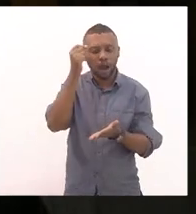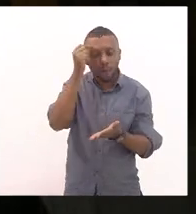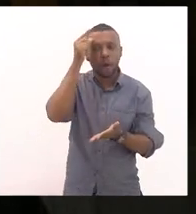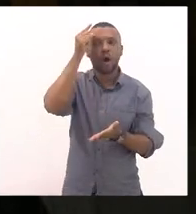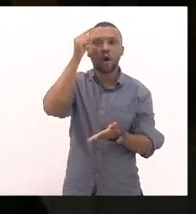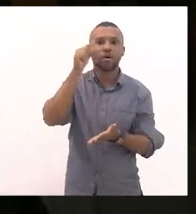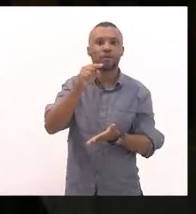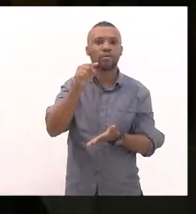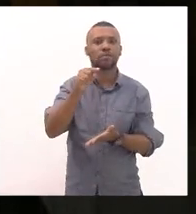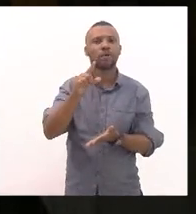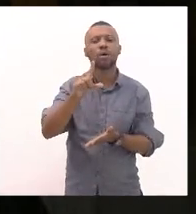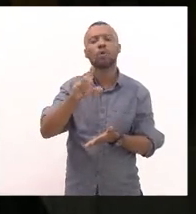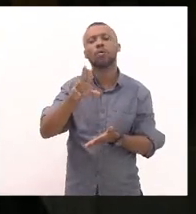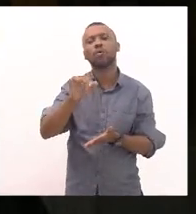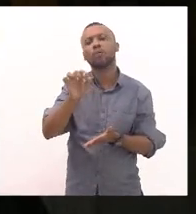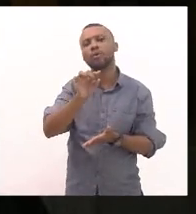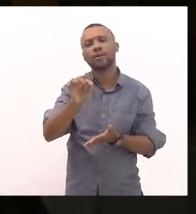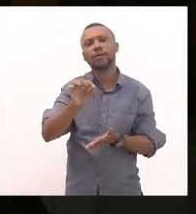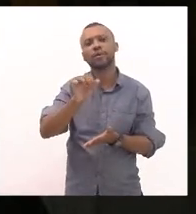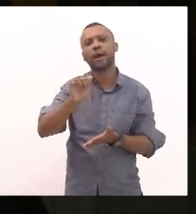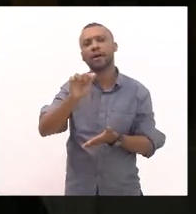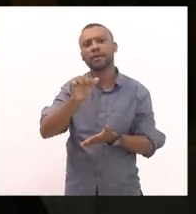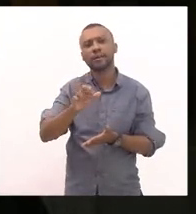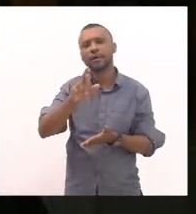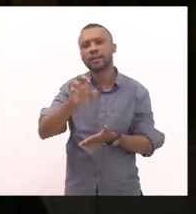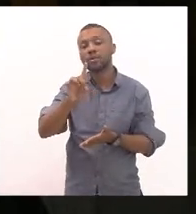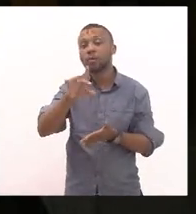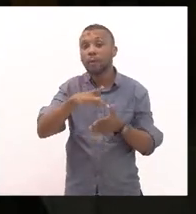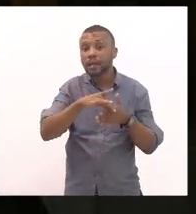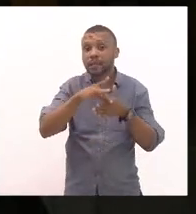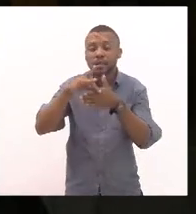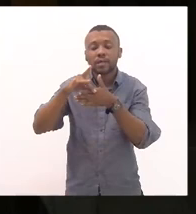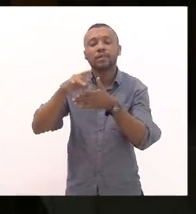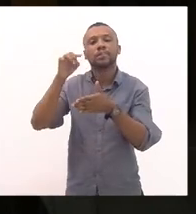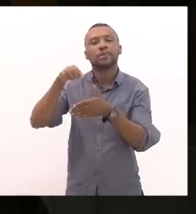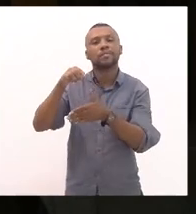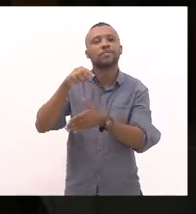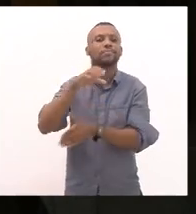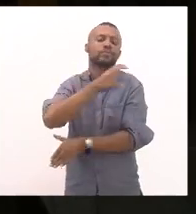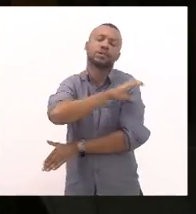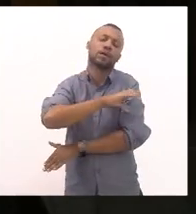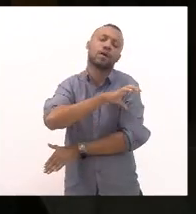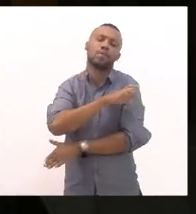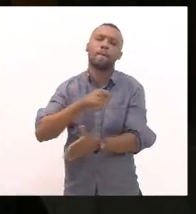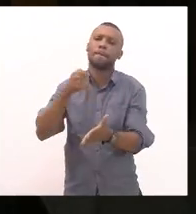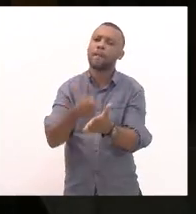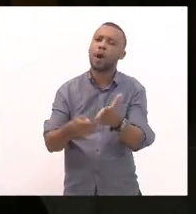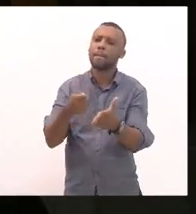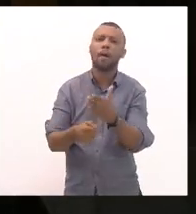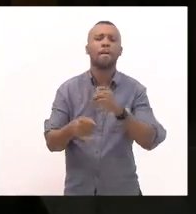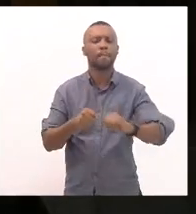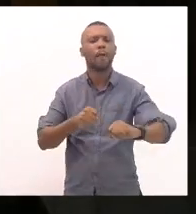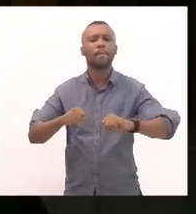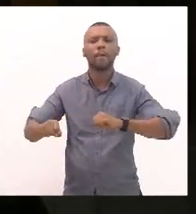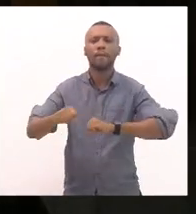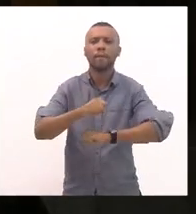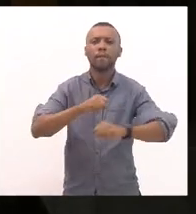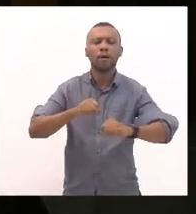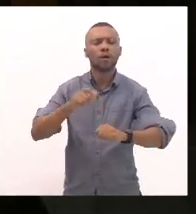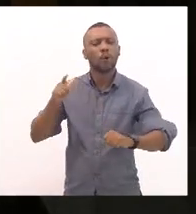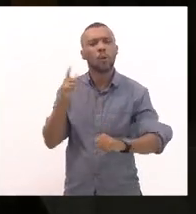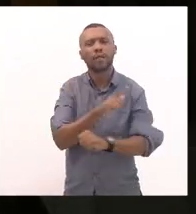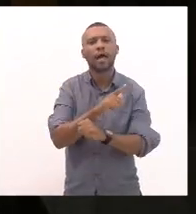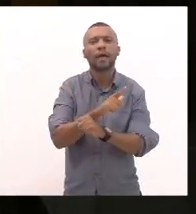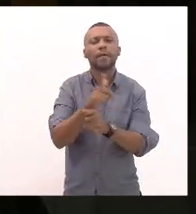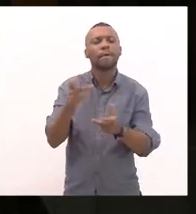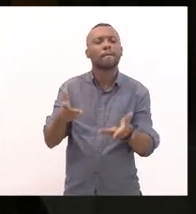coincidência o Luiz Azeredo que é uma liderança da cidade de Campos o lutador que consegue enxergar